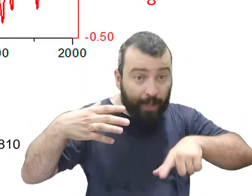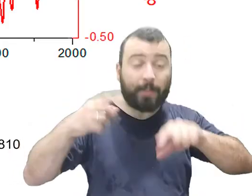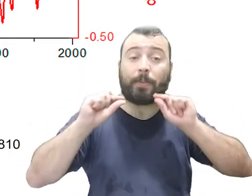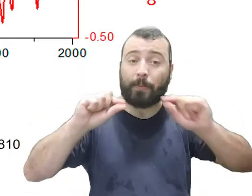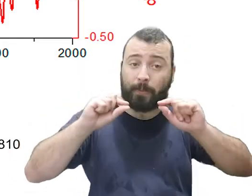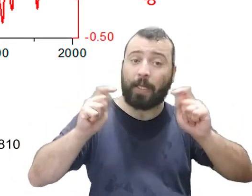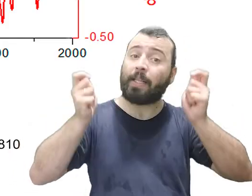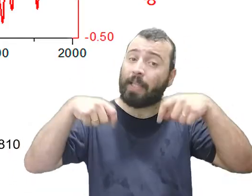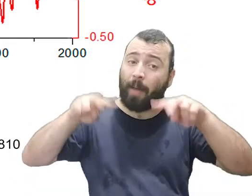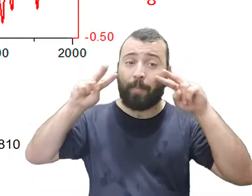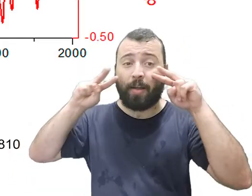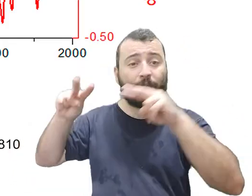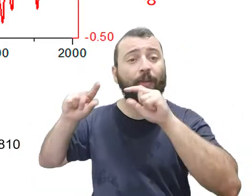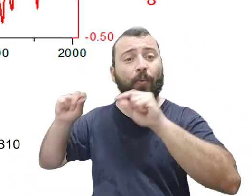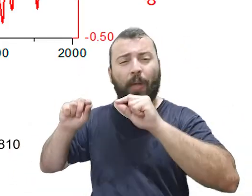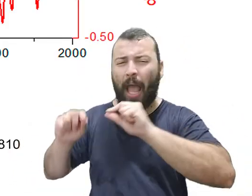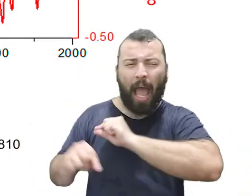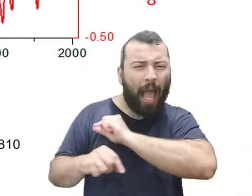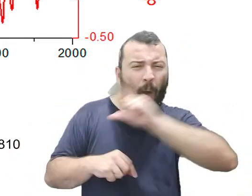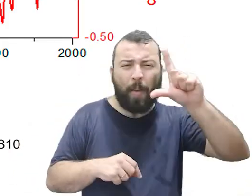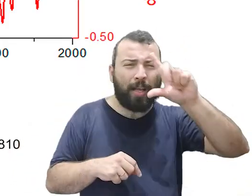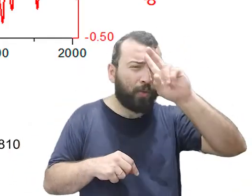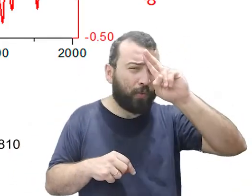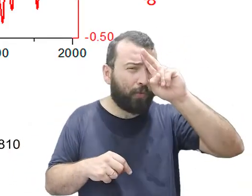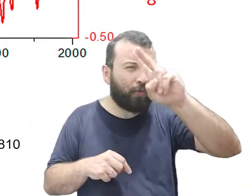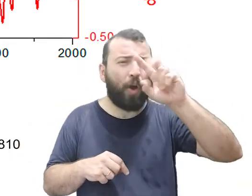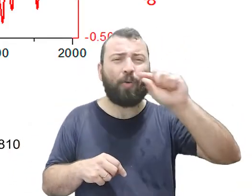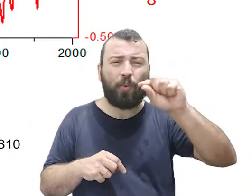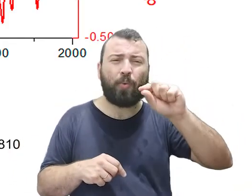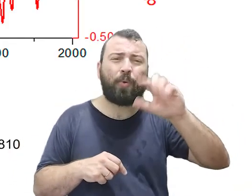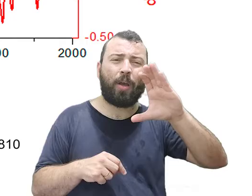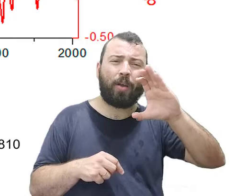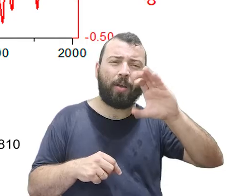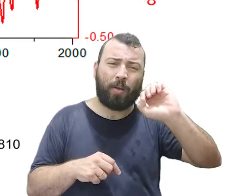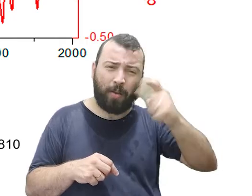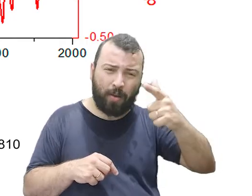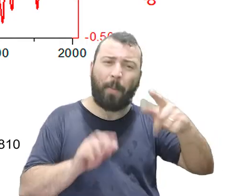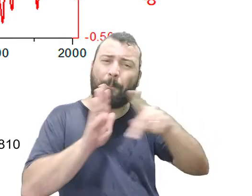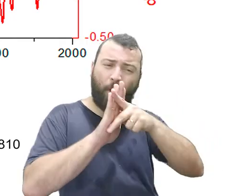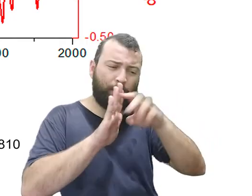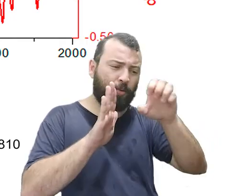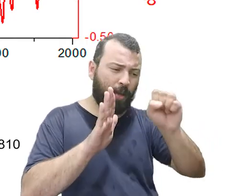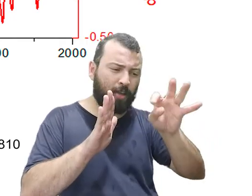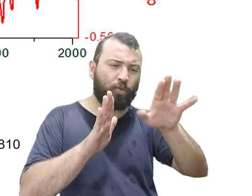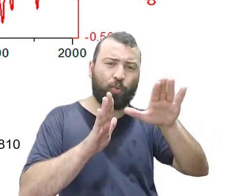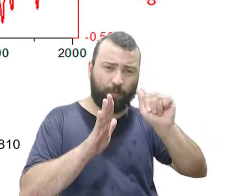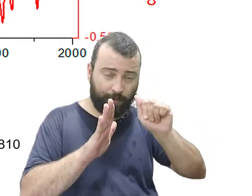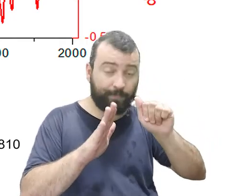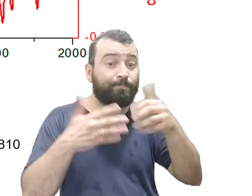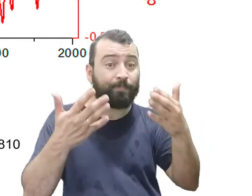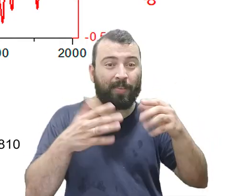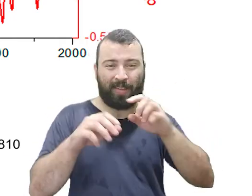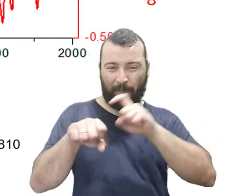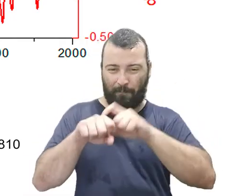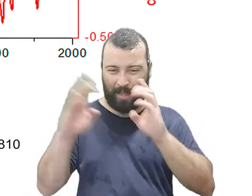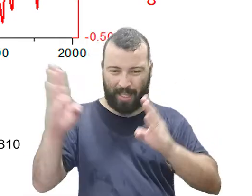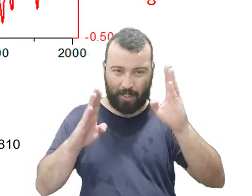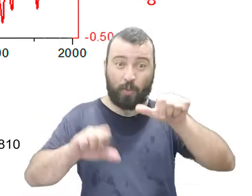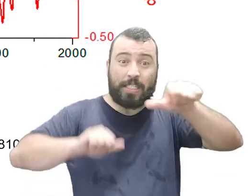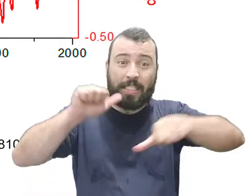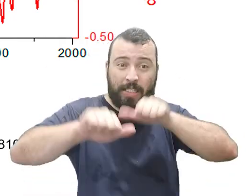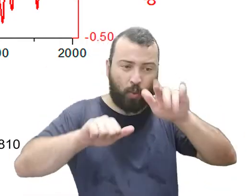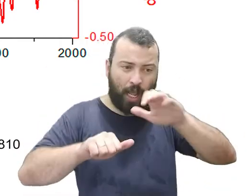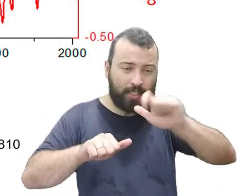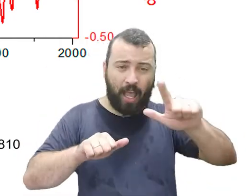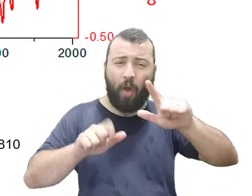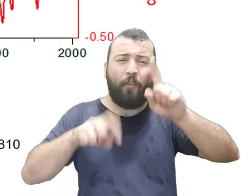com ela, nós vemos também um aumento enorme das concentrações de gases de efeito estufa. Durante os ciclos glaciais,